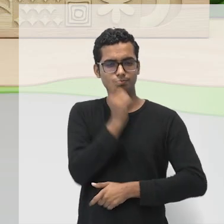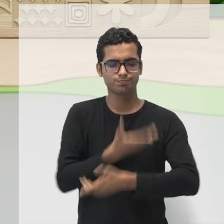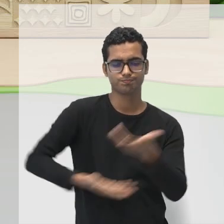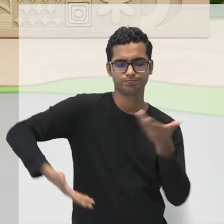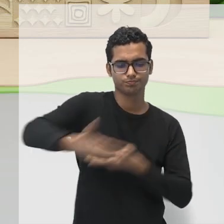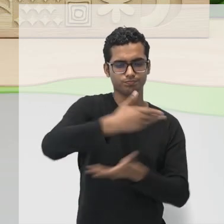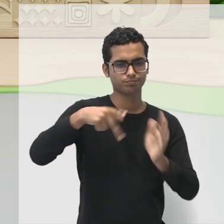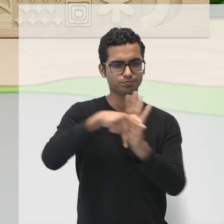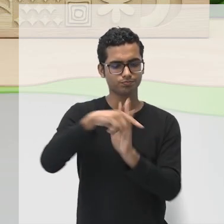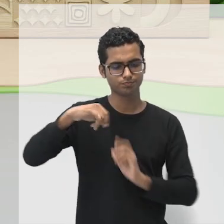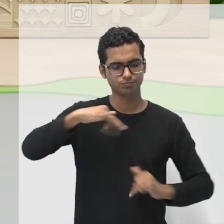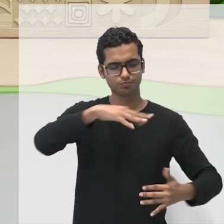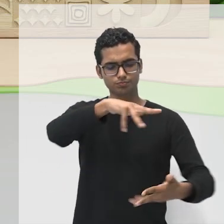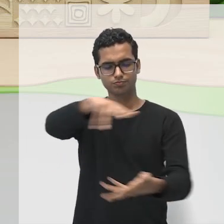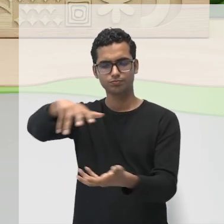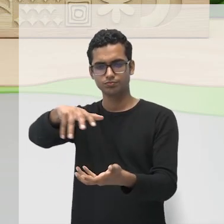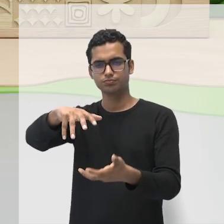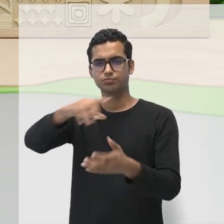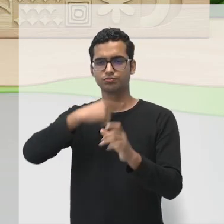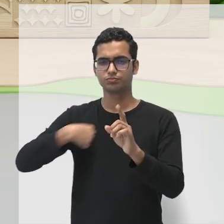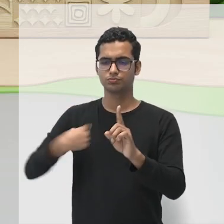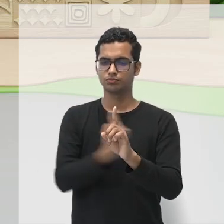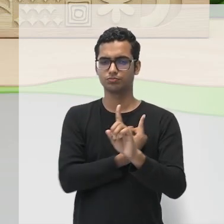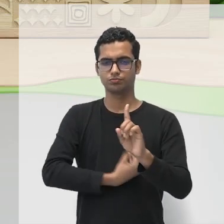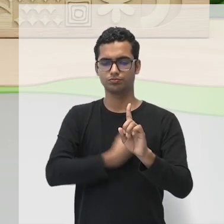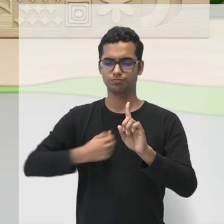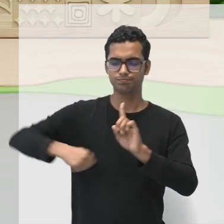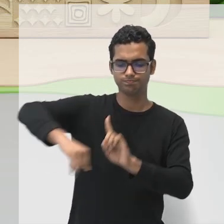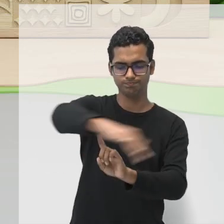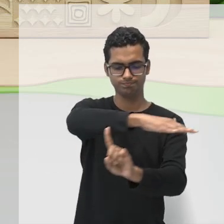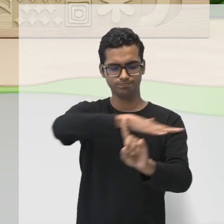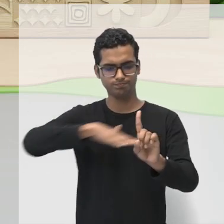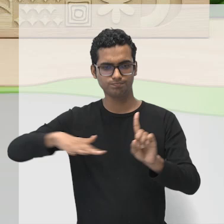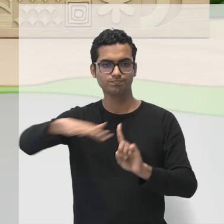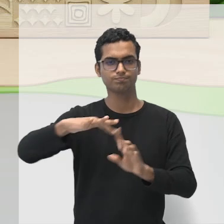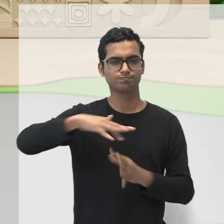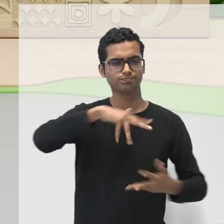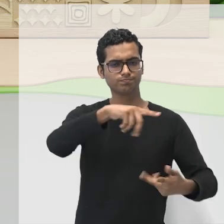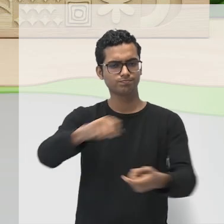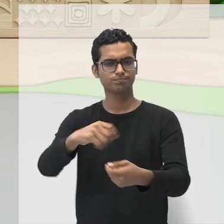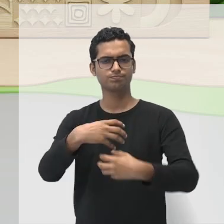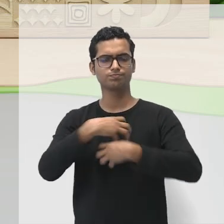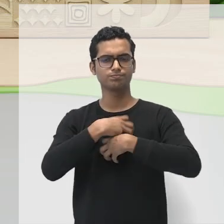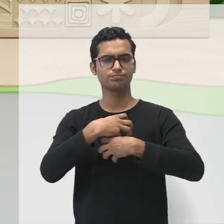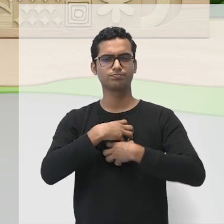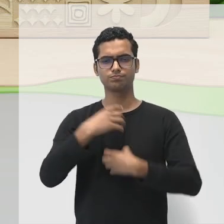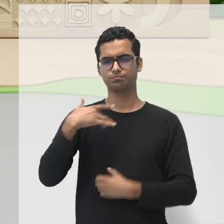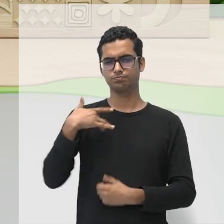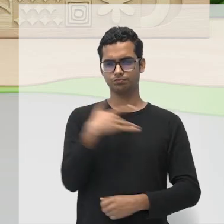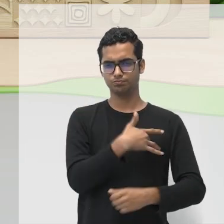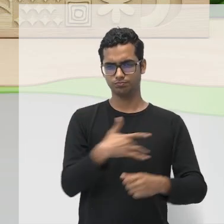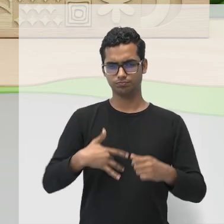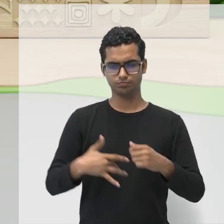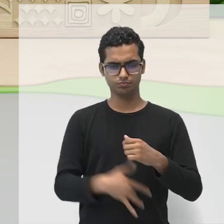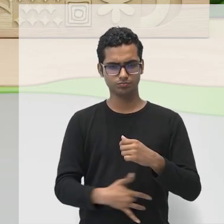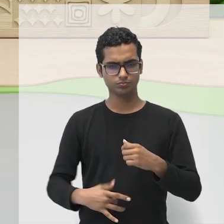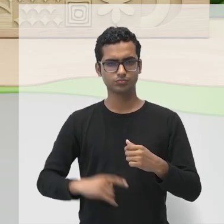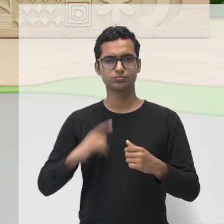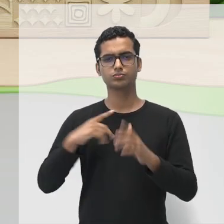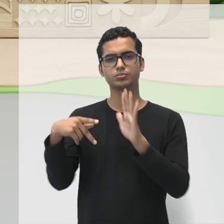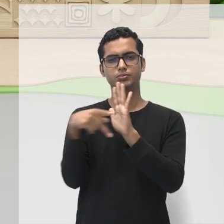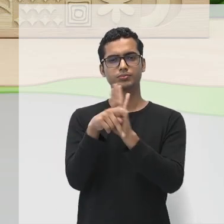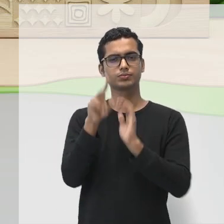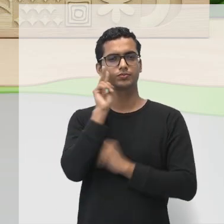com o mundo ao nosso redor. Então, esses sentidos incluem a nossa